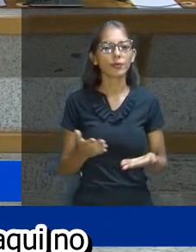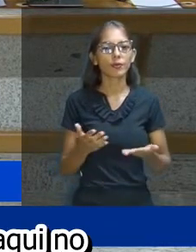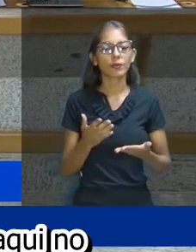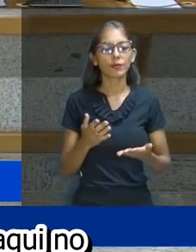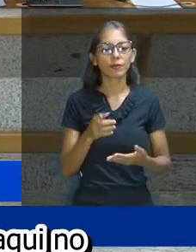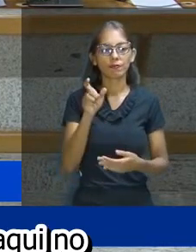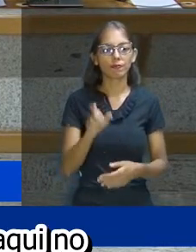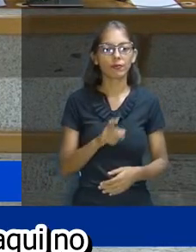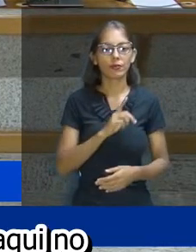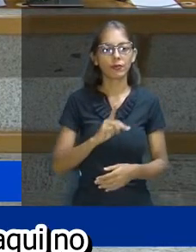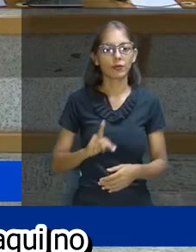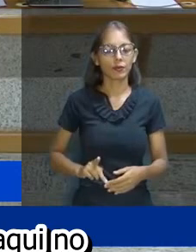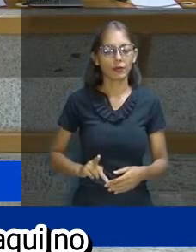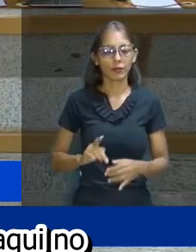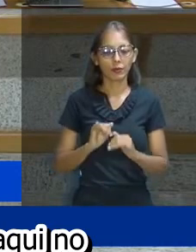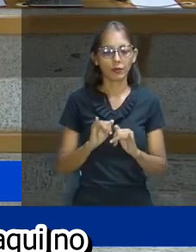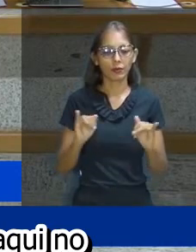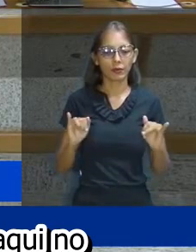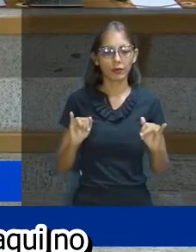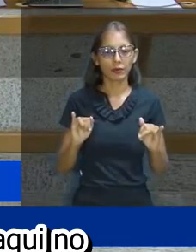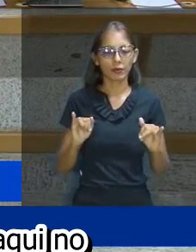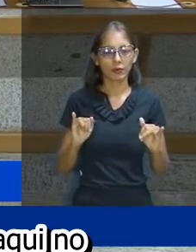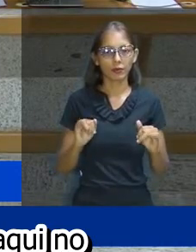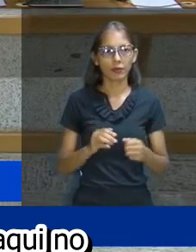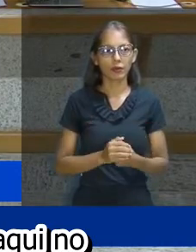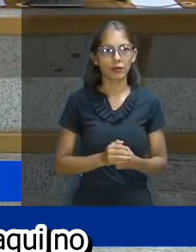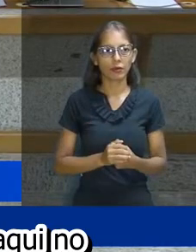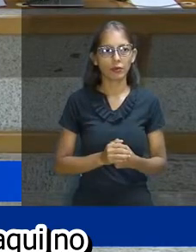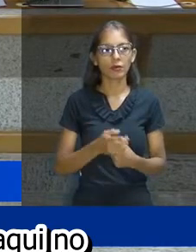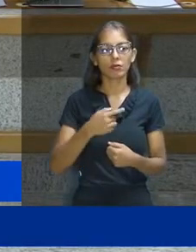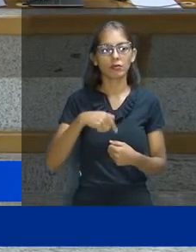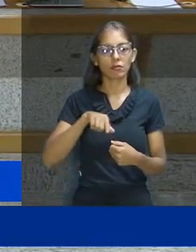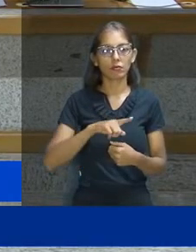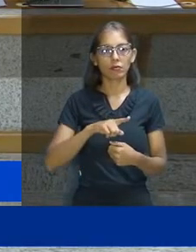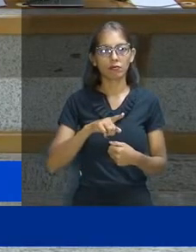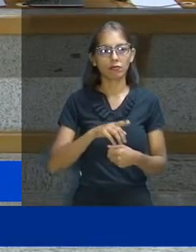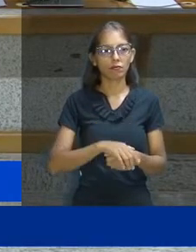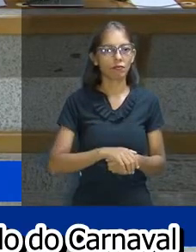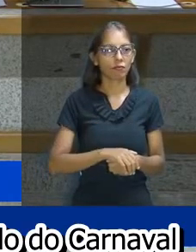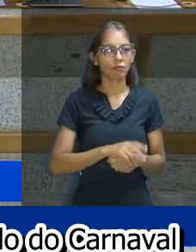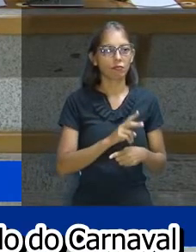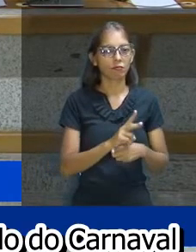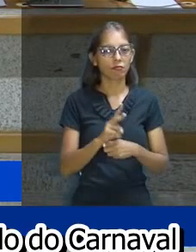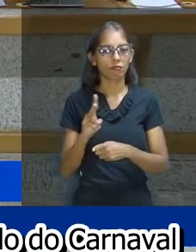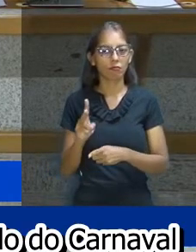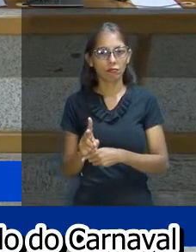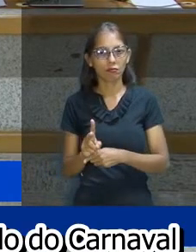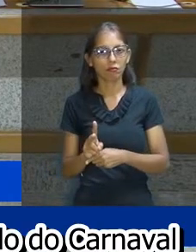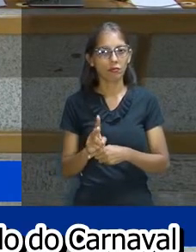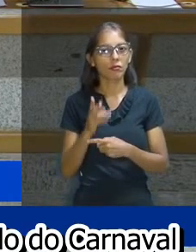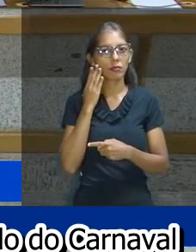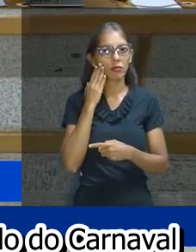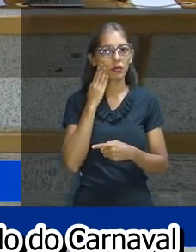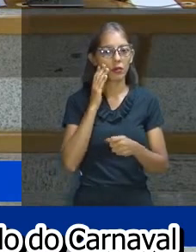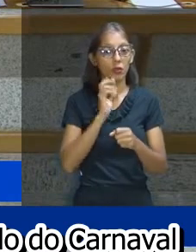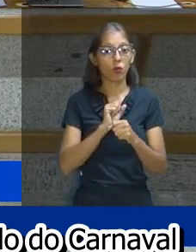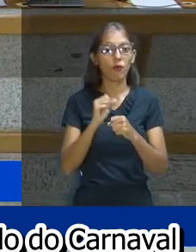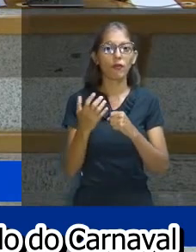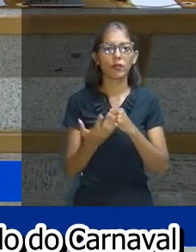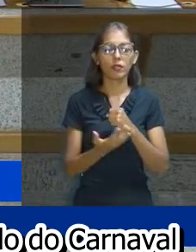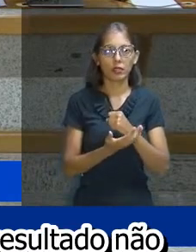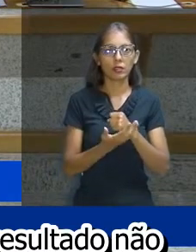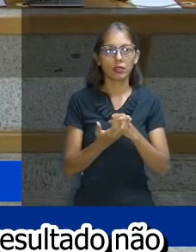estamos monitorando essa questão do avanço da Covid aqui no estado do Amapá. Nossa preocupação é que estamos entrando aí no período